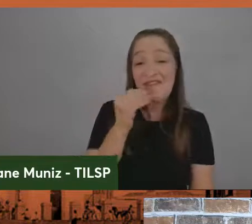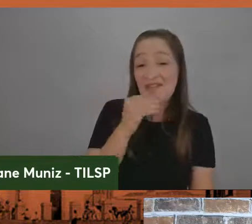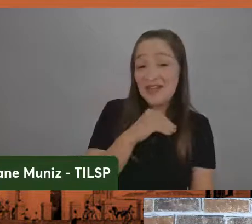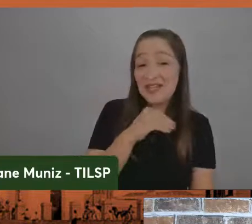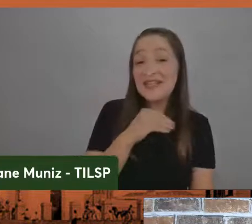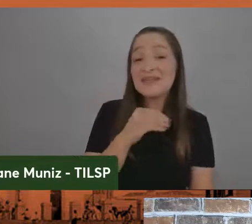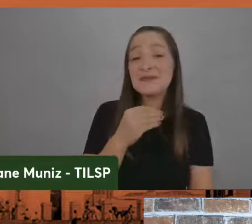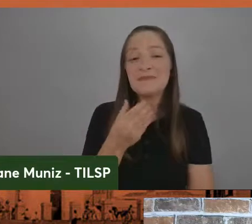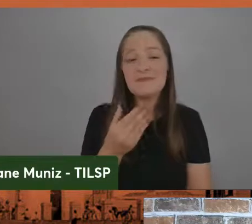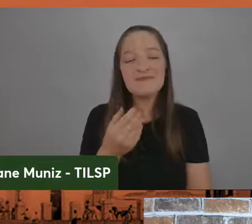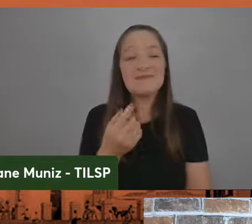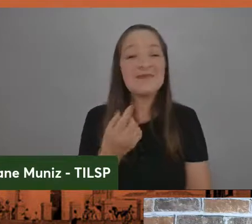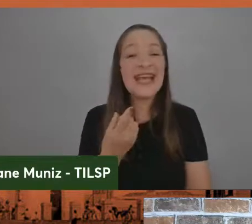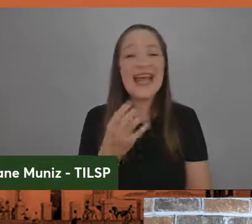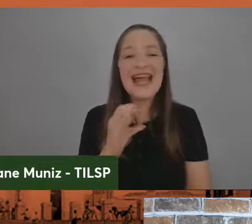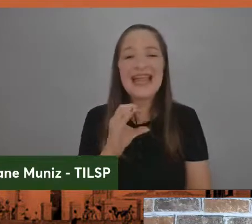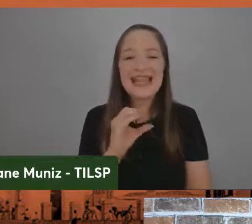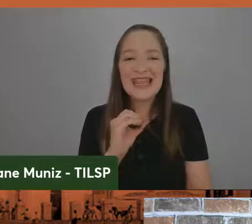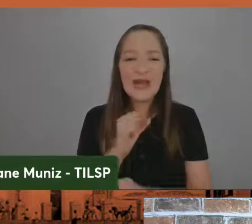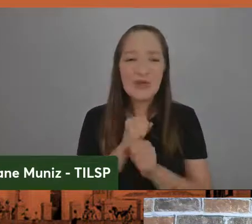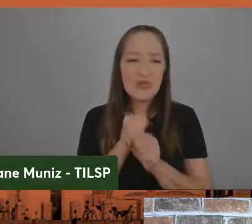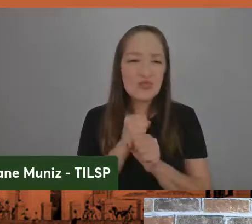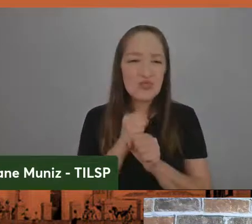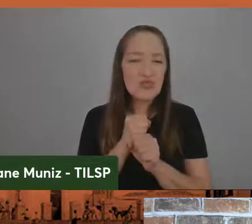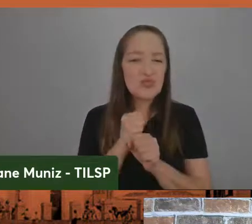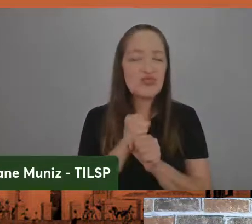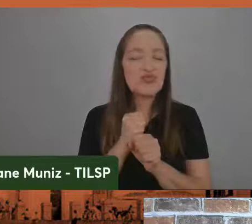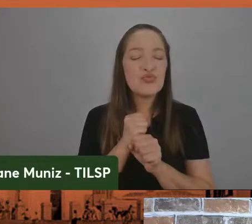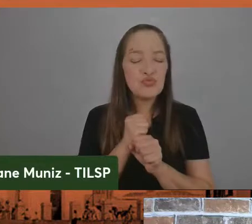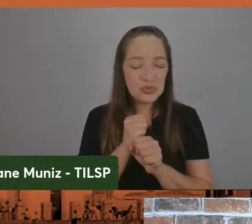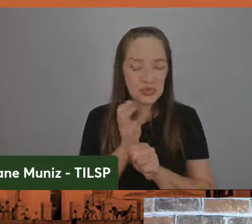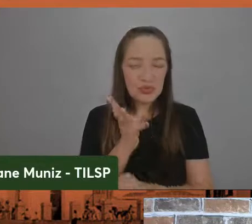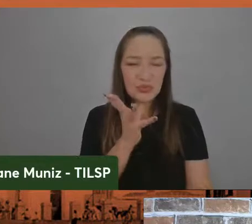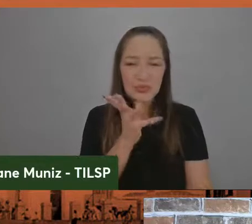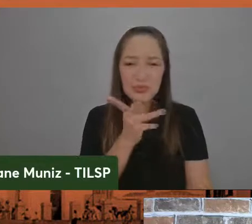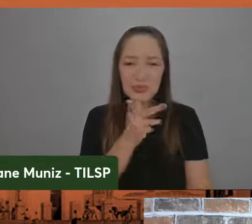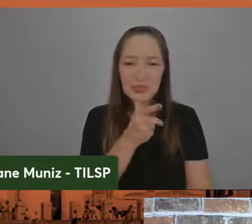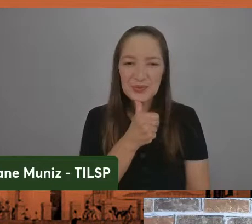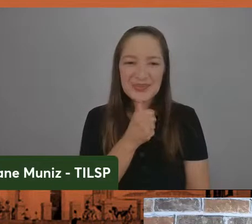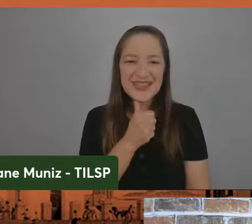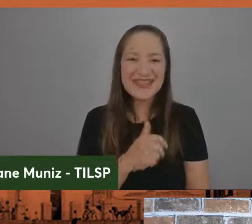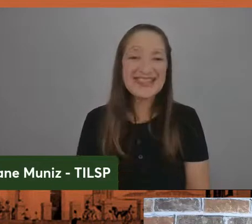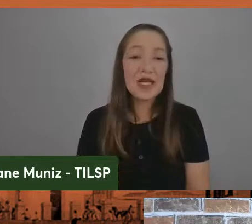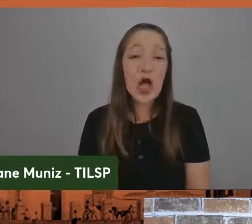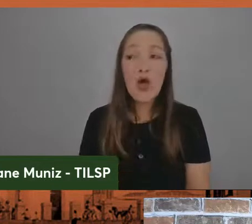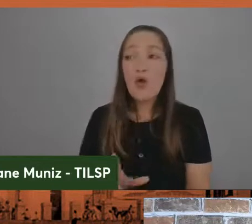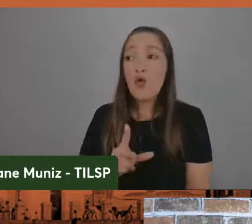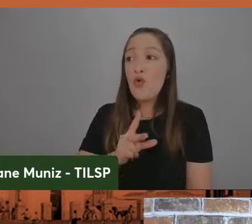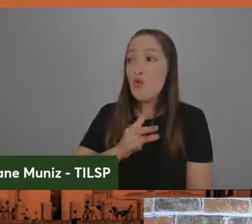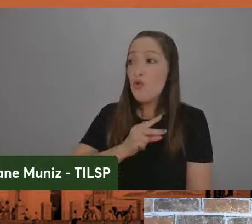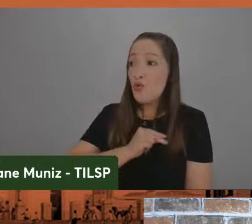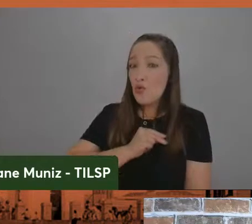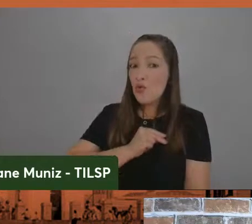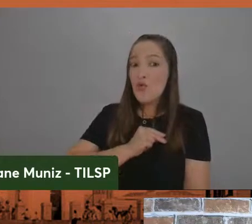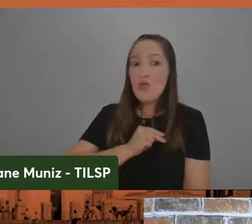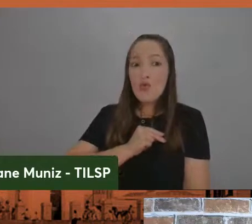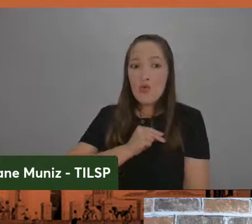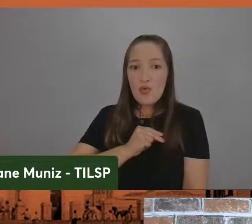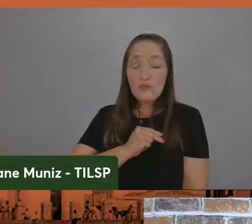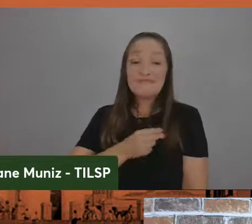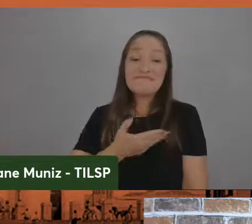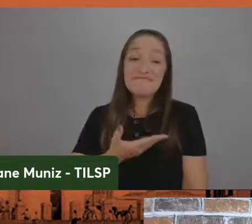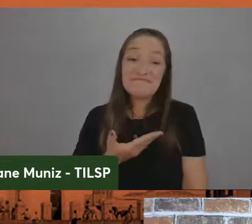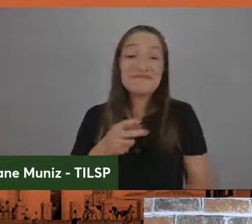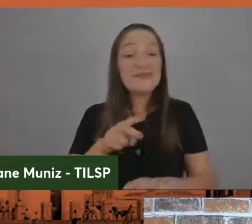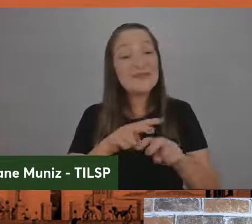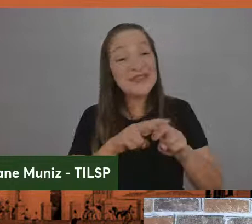durou 10 anos praticamente. Uau! Durou 10 anos. Por isso que é